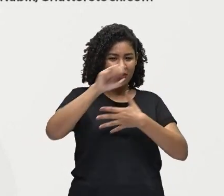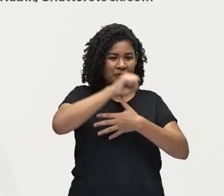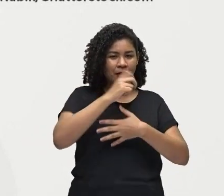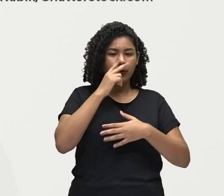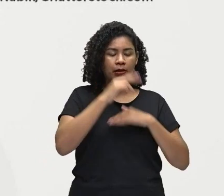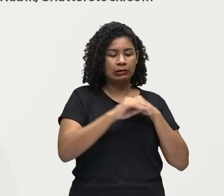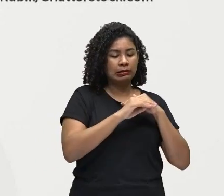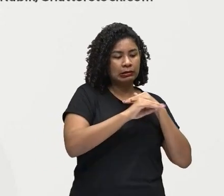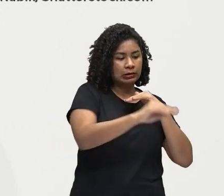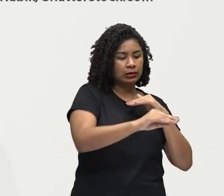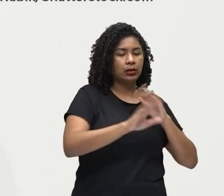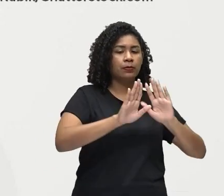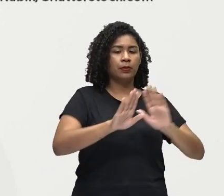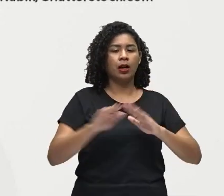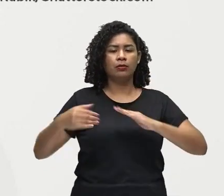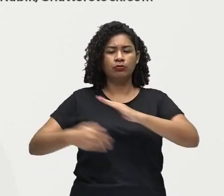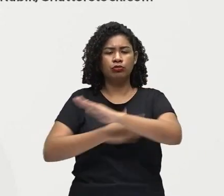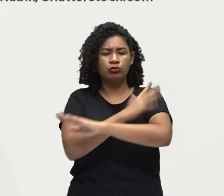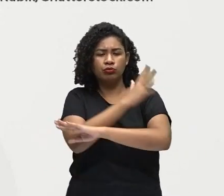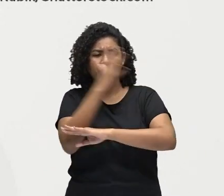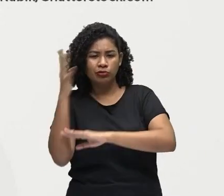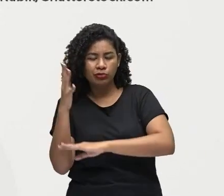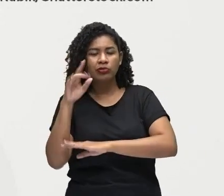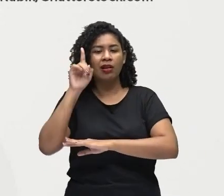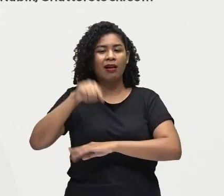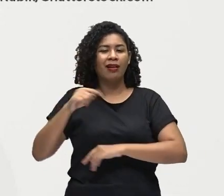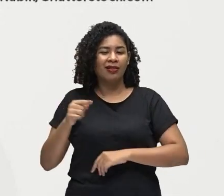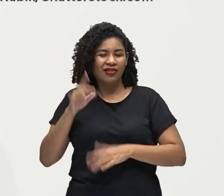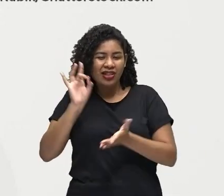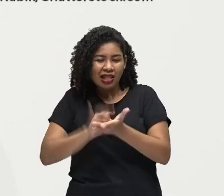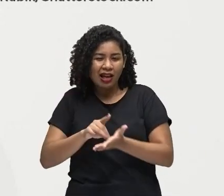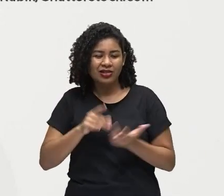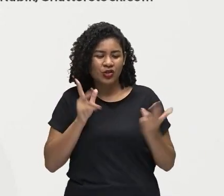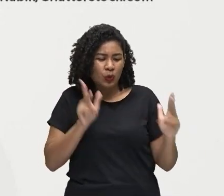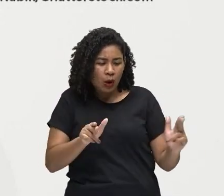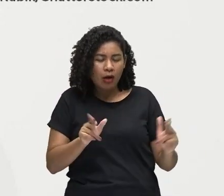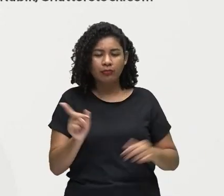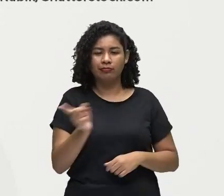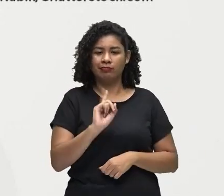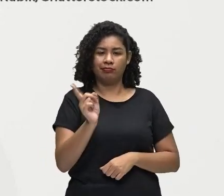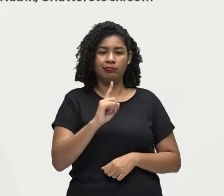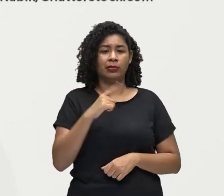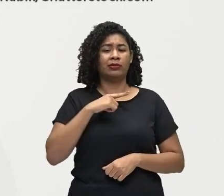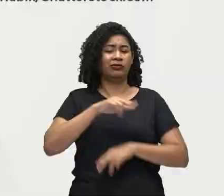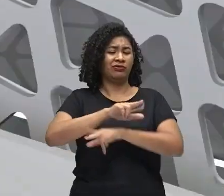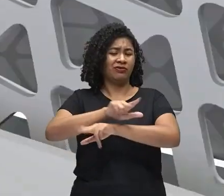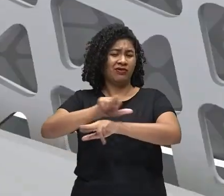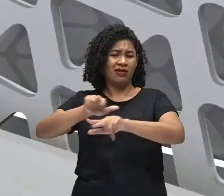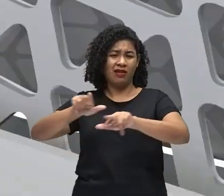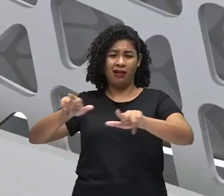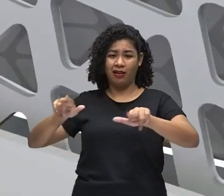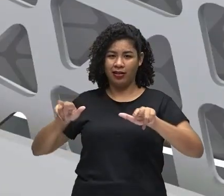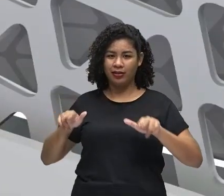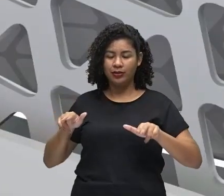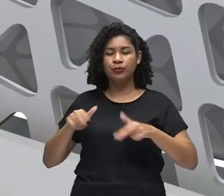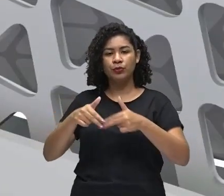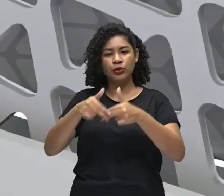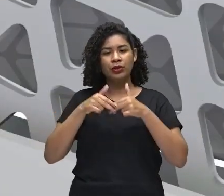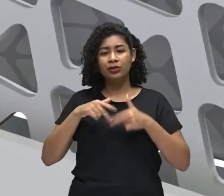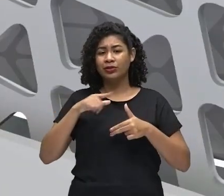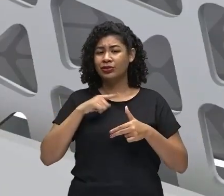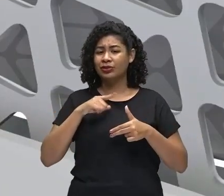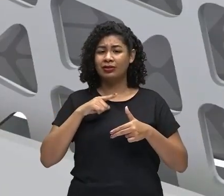ecossistema. Lembra que eu falei que a gente não vai observar somente aquelas cadeias alimentares lineares, né? Existe